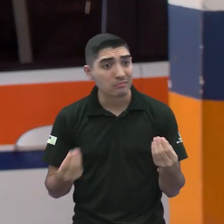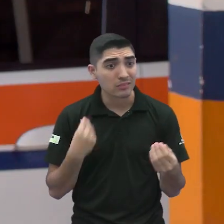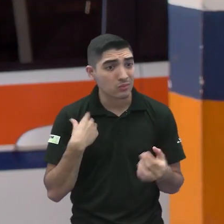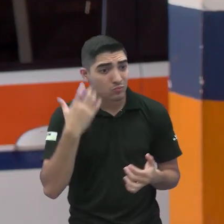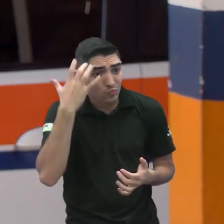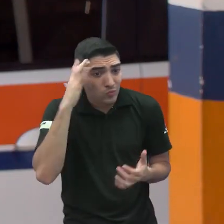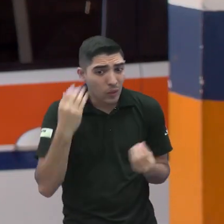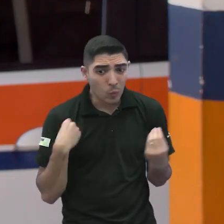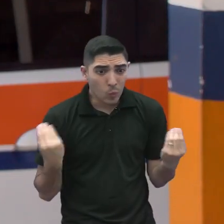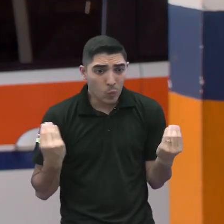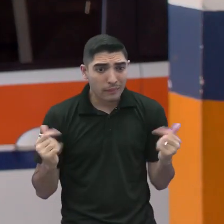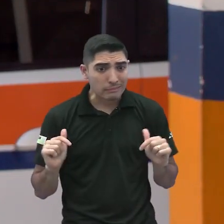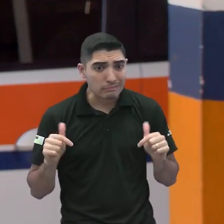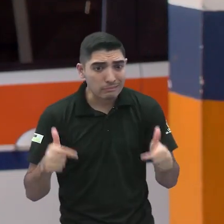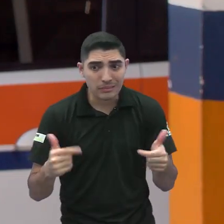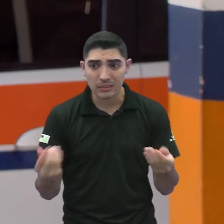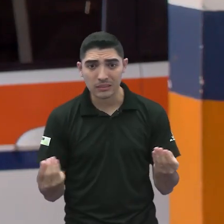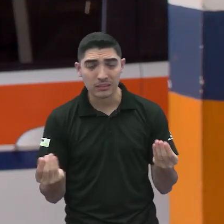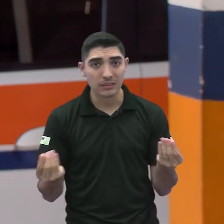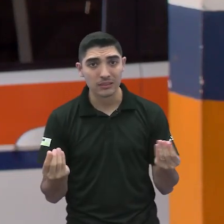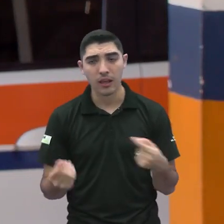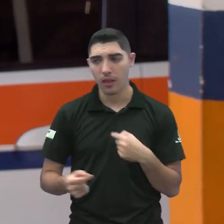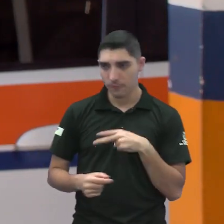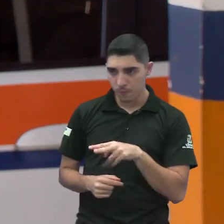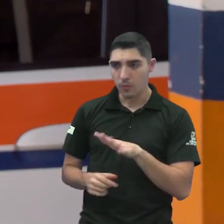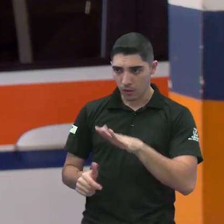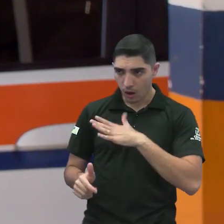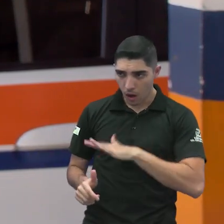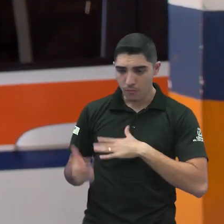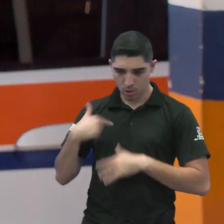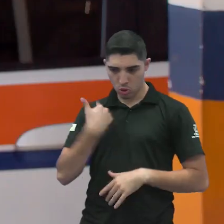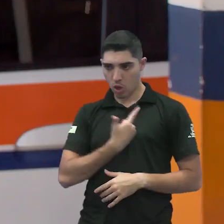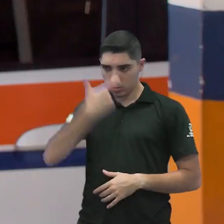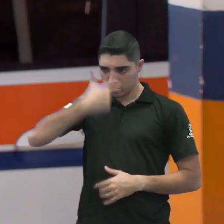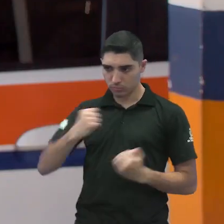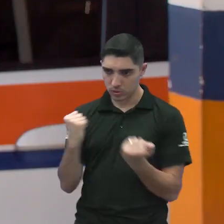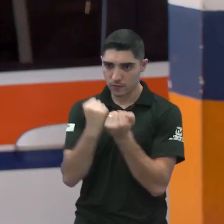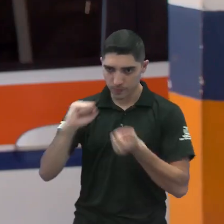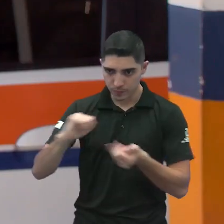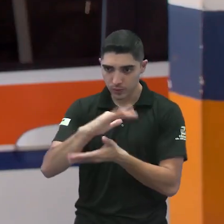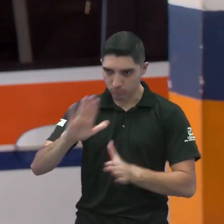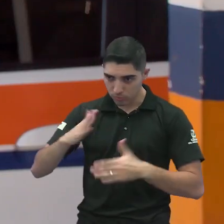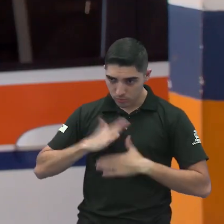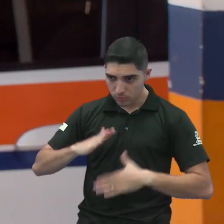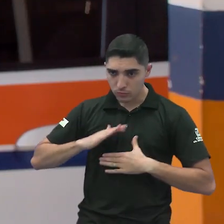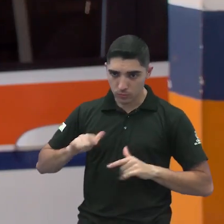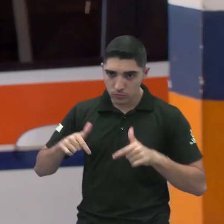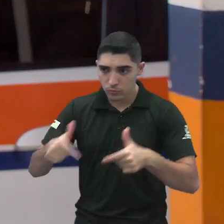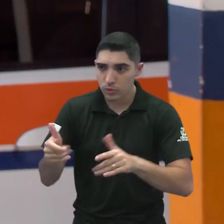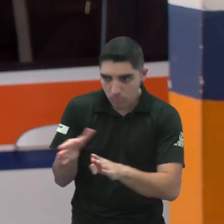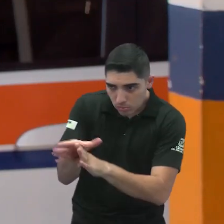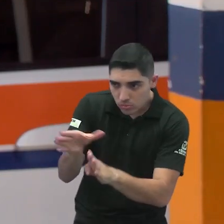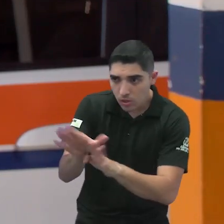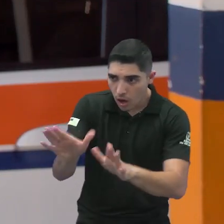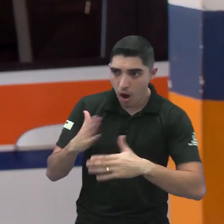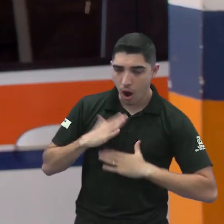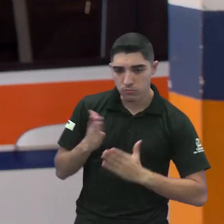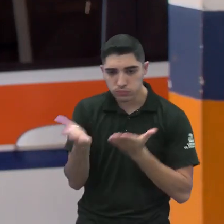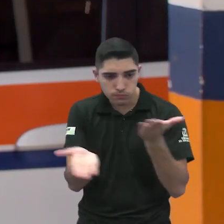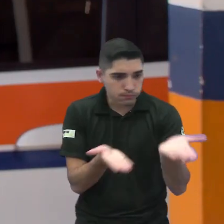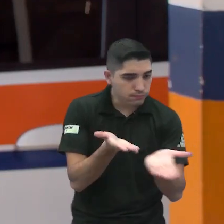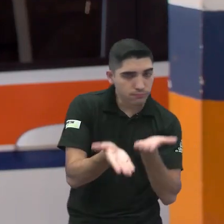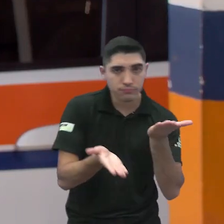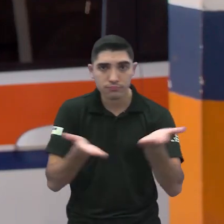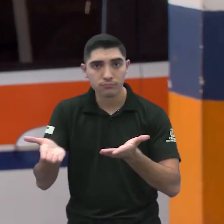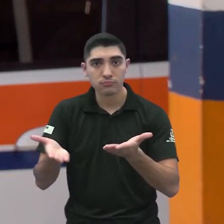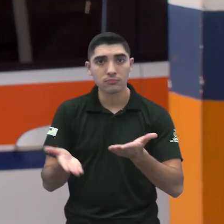têm nenhuma iniciativa, não sabem o que fazer naquelas circunstâncias, e aí a Defesa Civil chegar e falar, não, vamos dar um